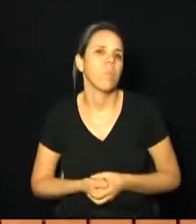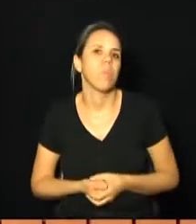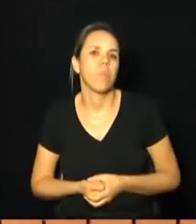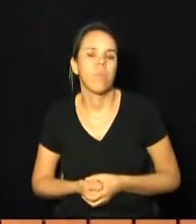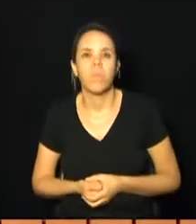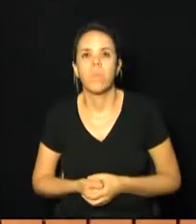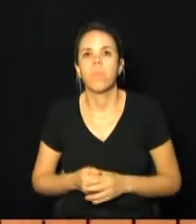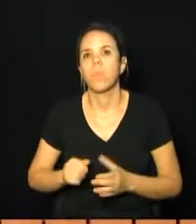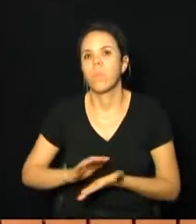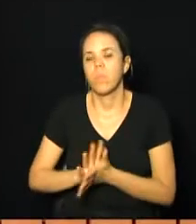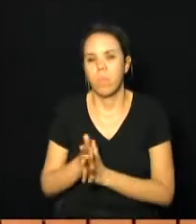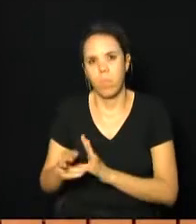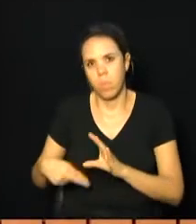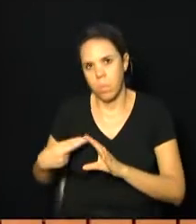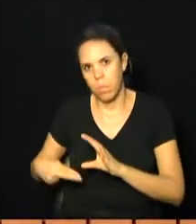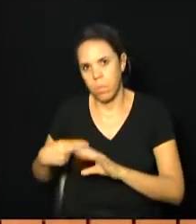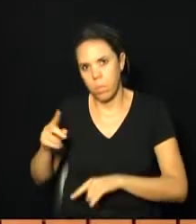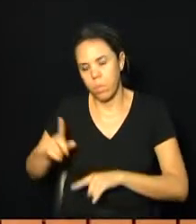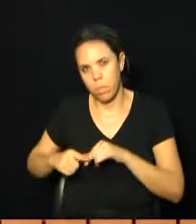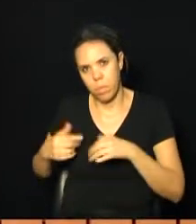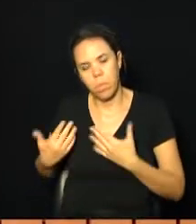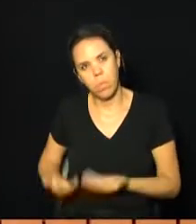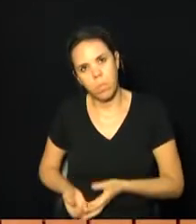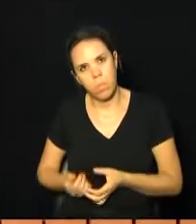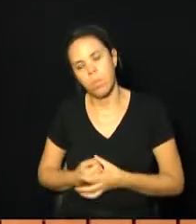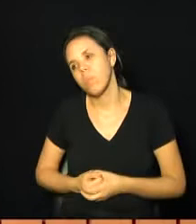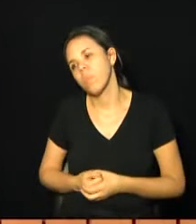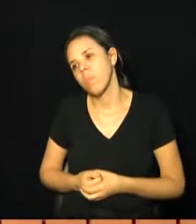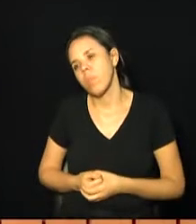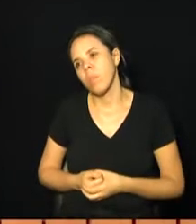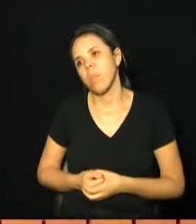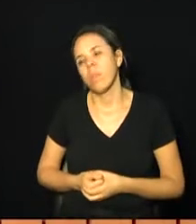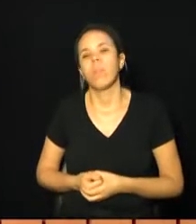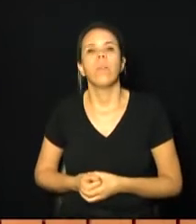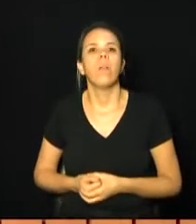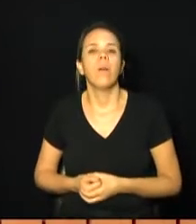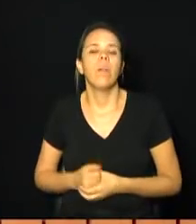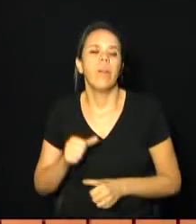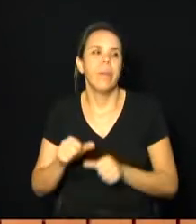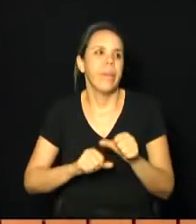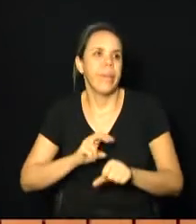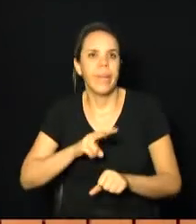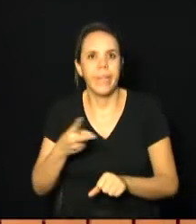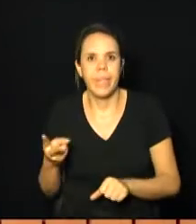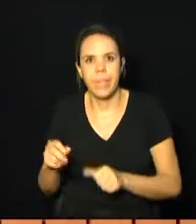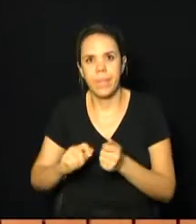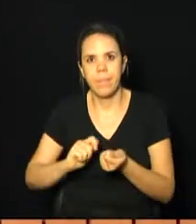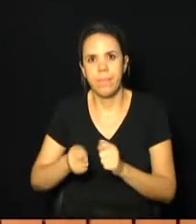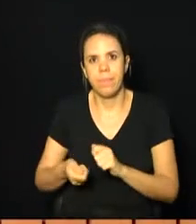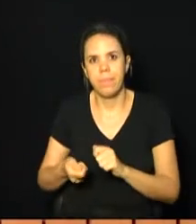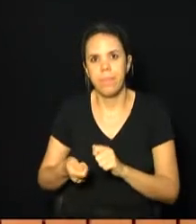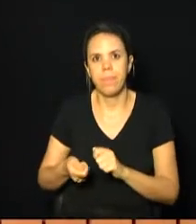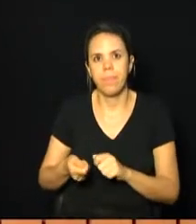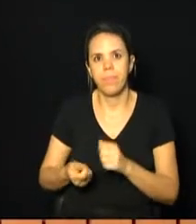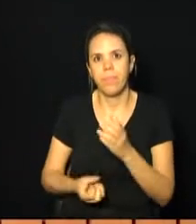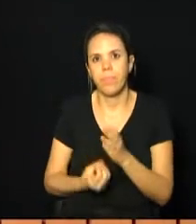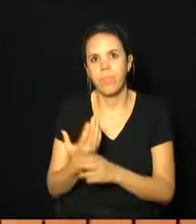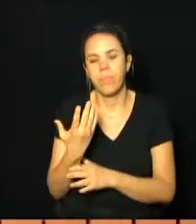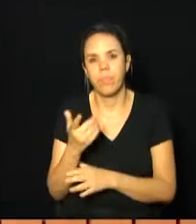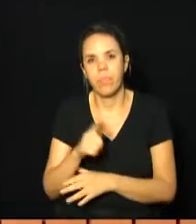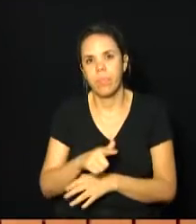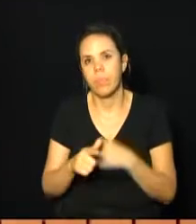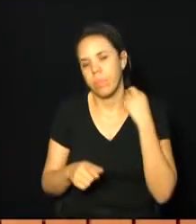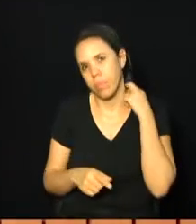eles triturar esse material, né? E reverter para a própria plantação, que isso,